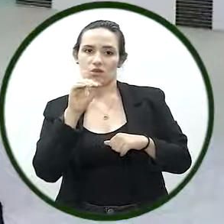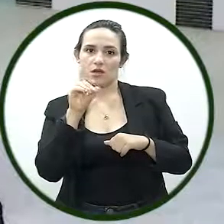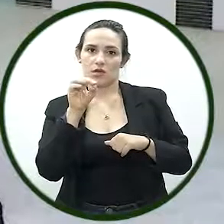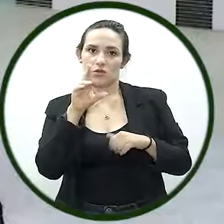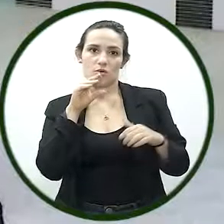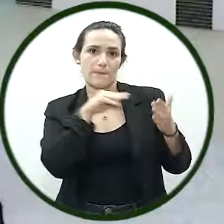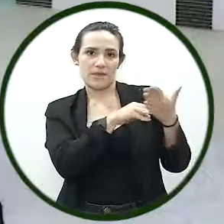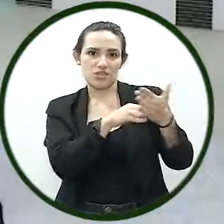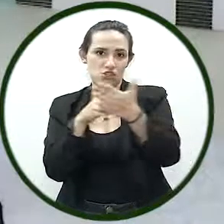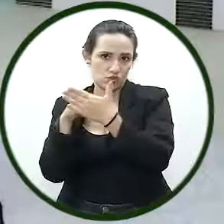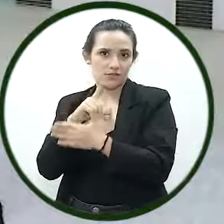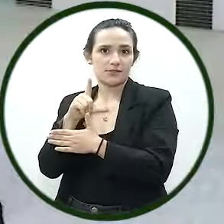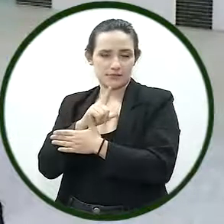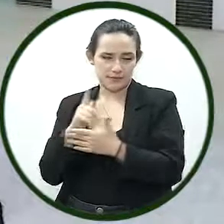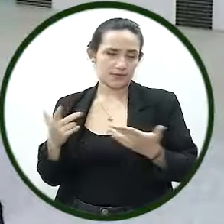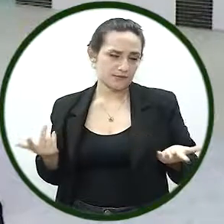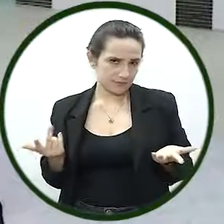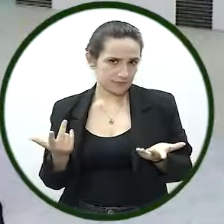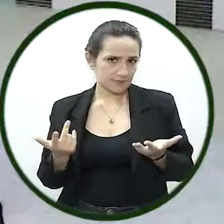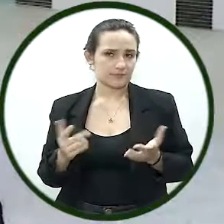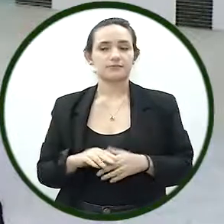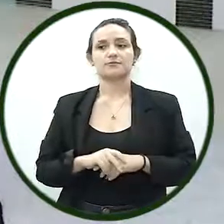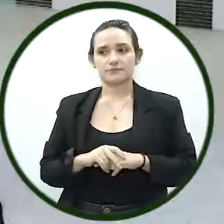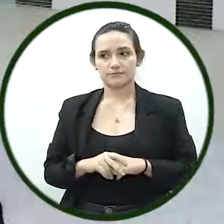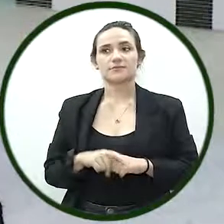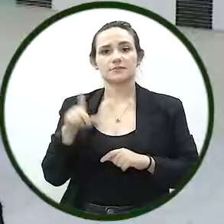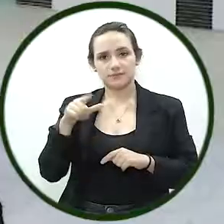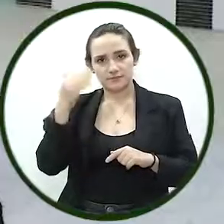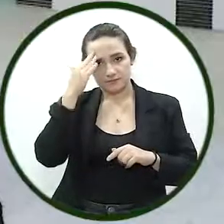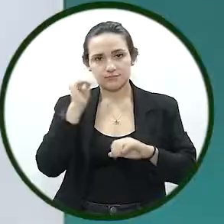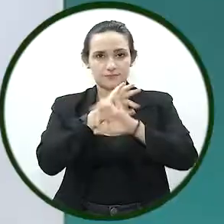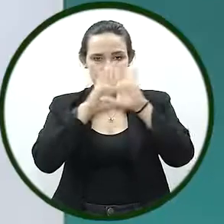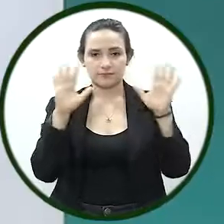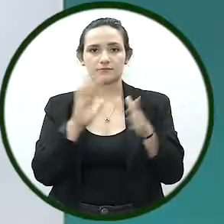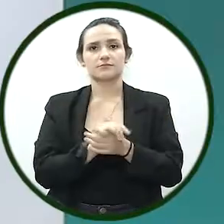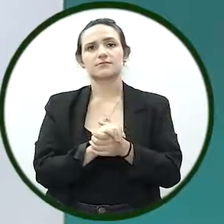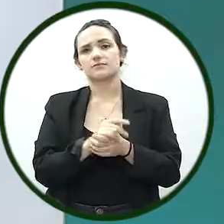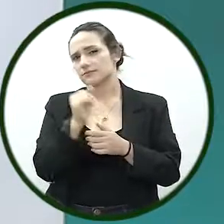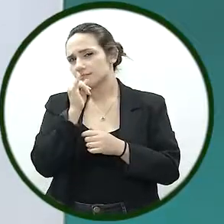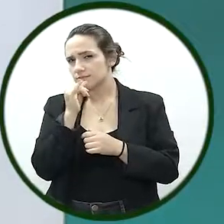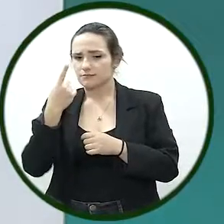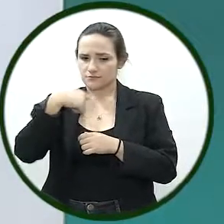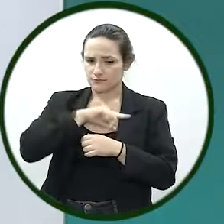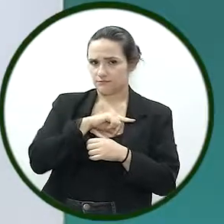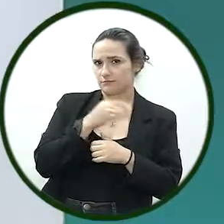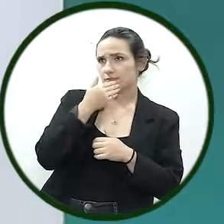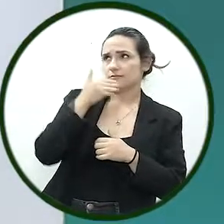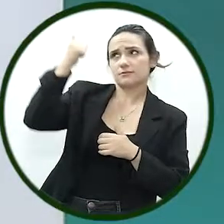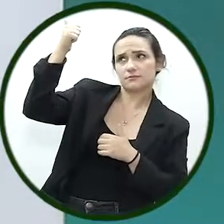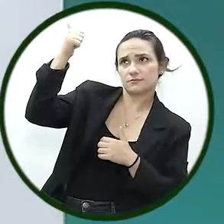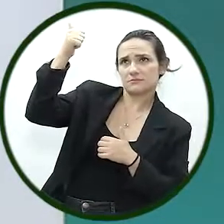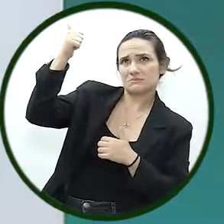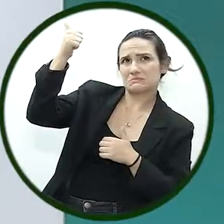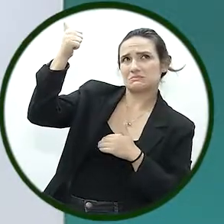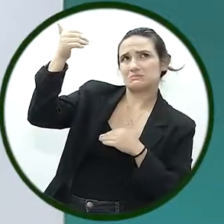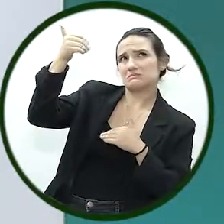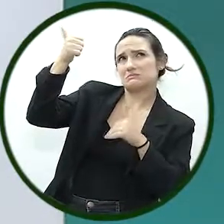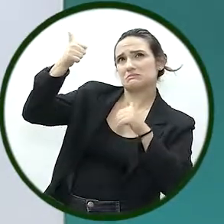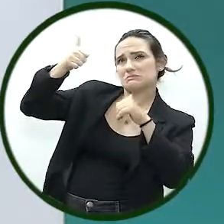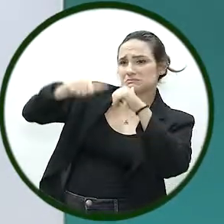de como que essa violência é entendida, né? É entendida, exatamente. E a gente evoluiu ou regrediu